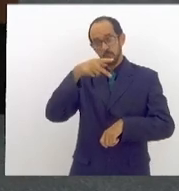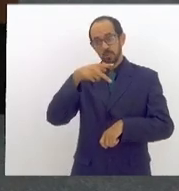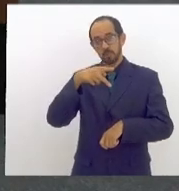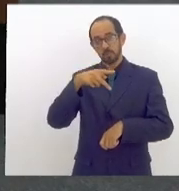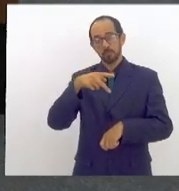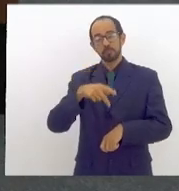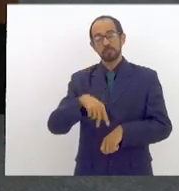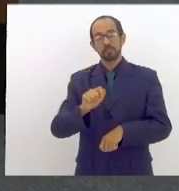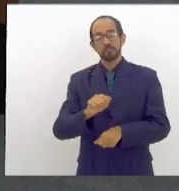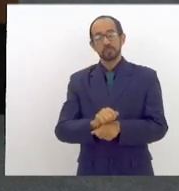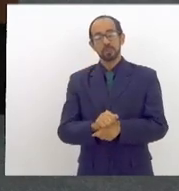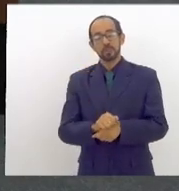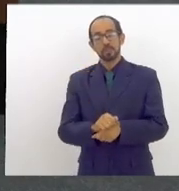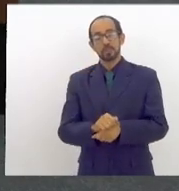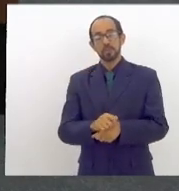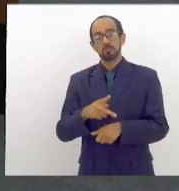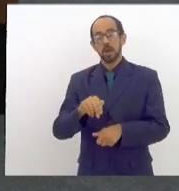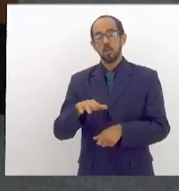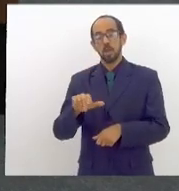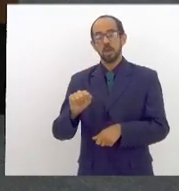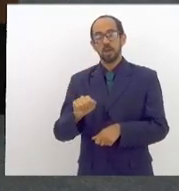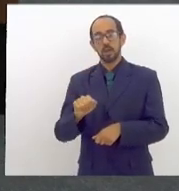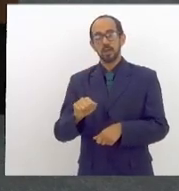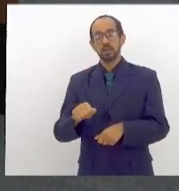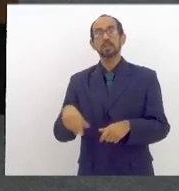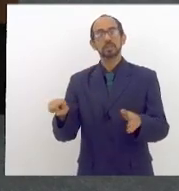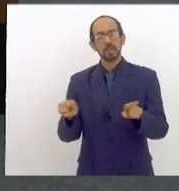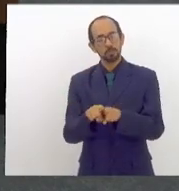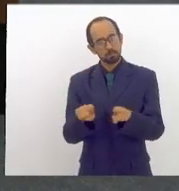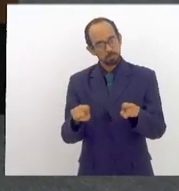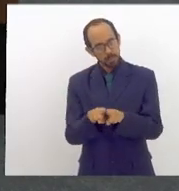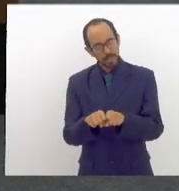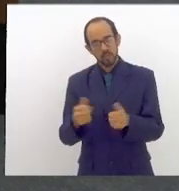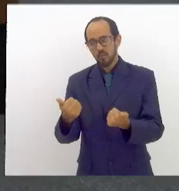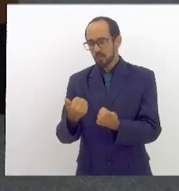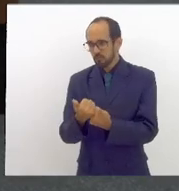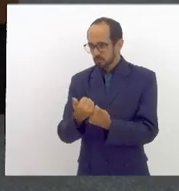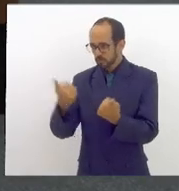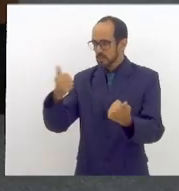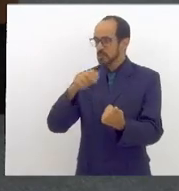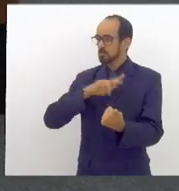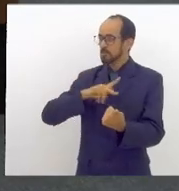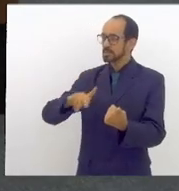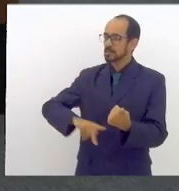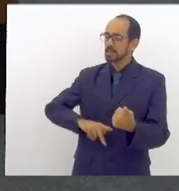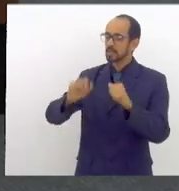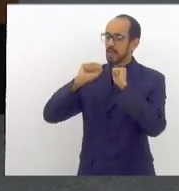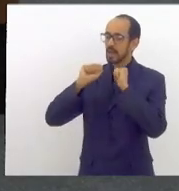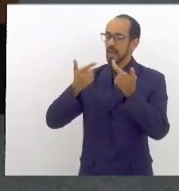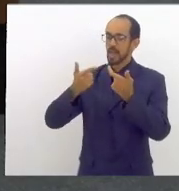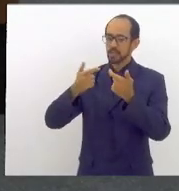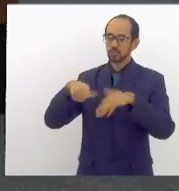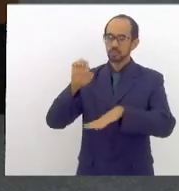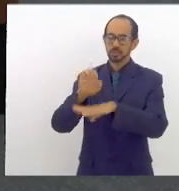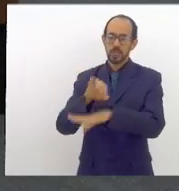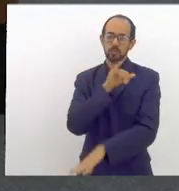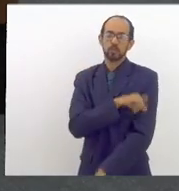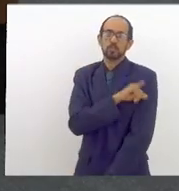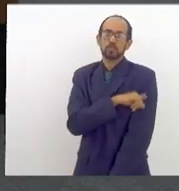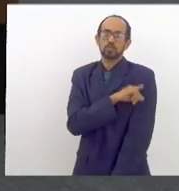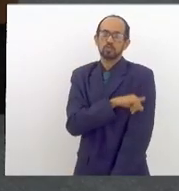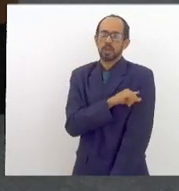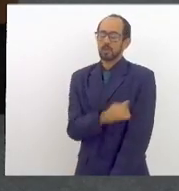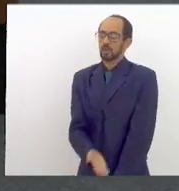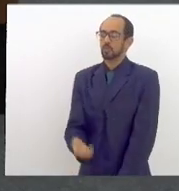incluir nesse currículo que eu fui vice-presidente de vossa excelência na Assembleia Legislativa do Estado do Rio de Janeiro